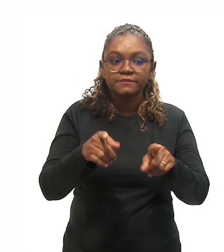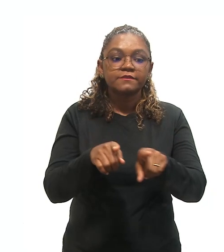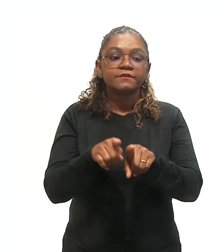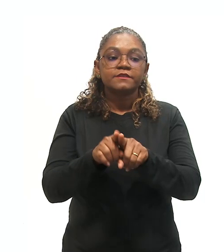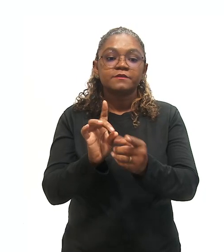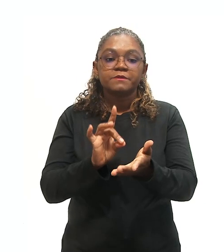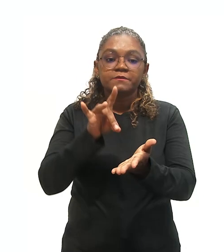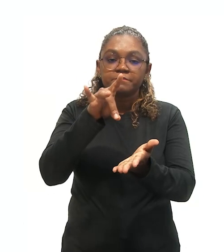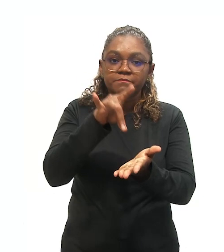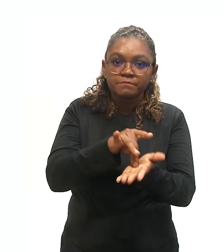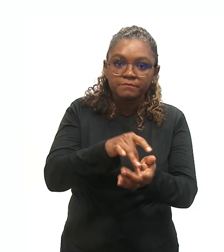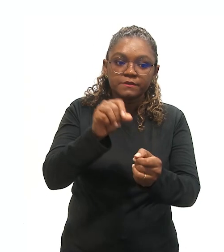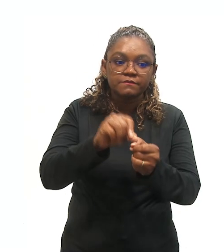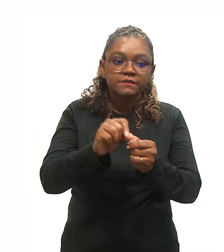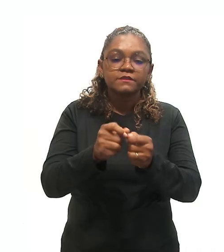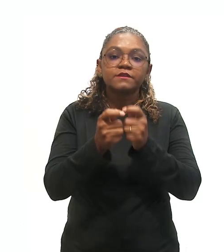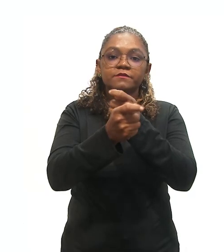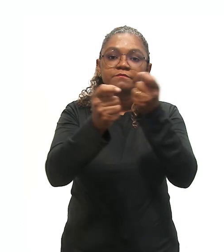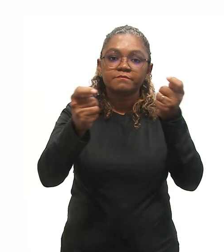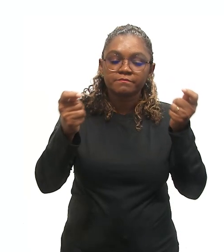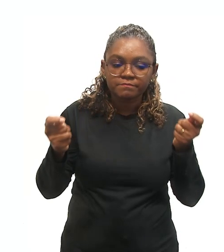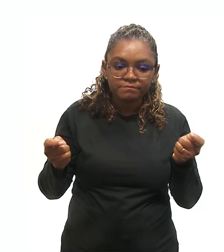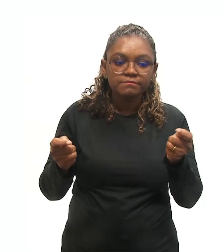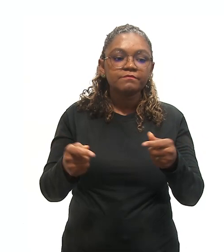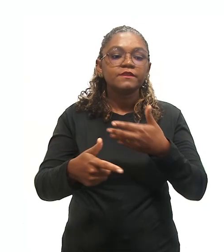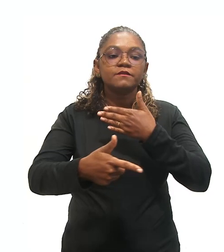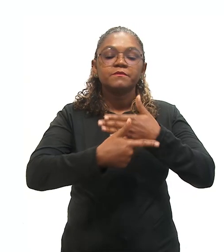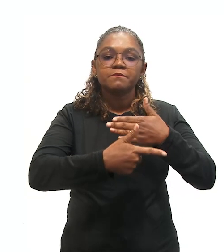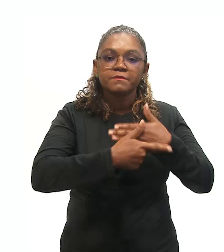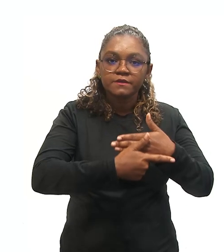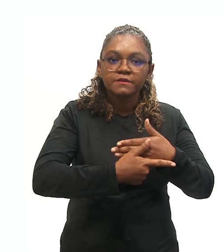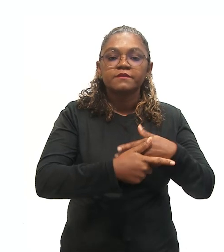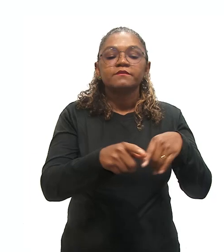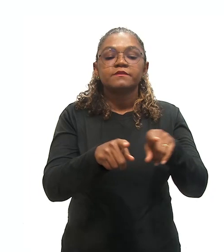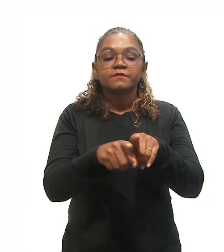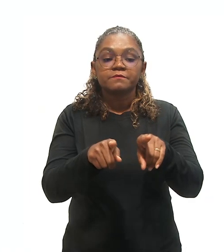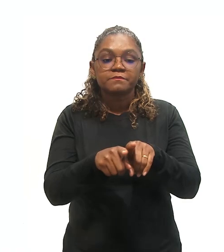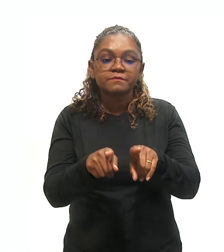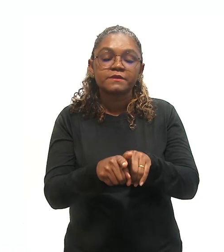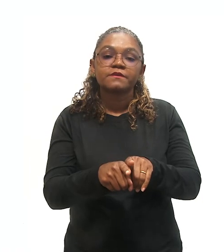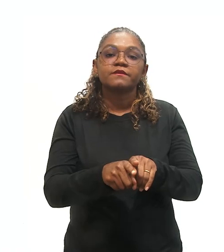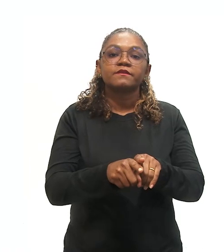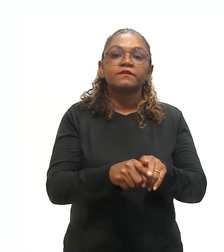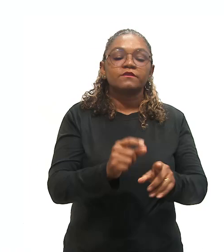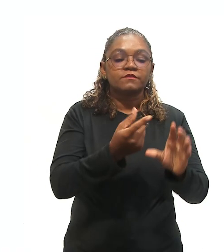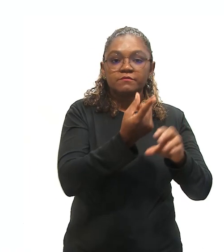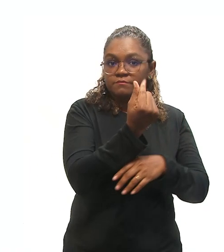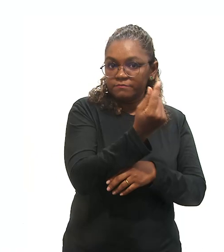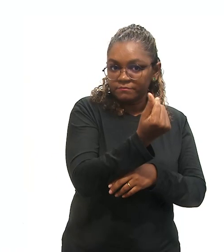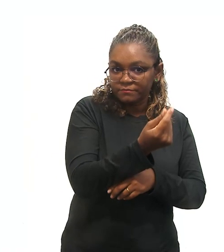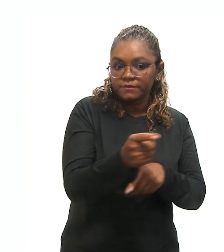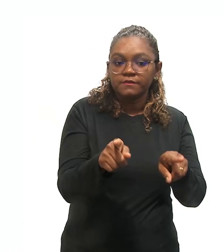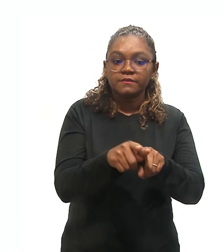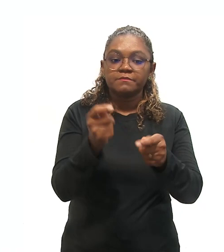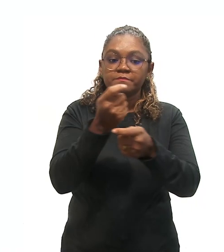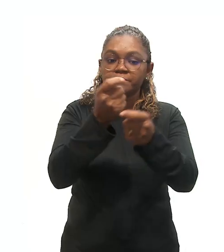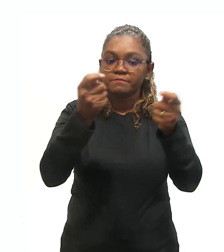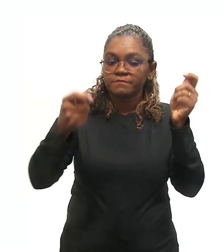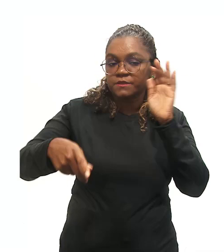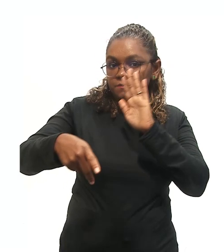despesa, função, subfunção, demonstrativo da receita corrente líquida, demonstrativo das receitas de despesas